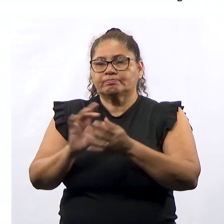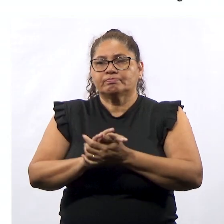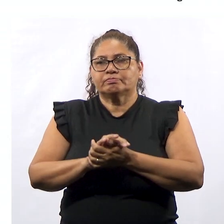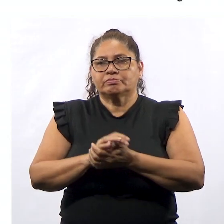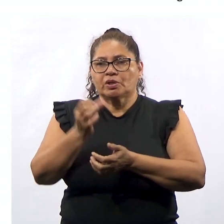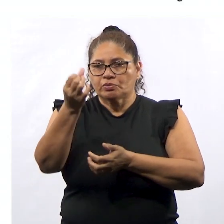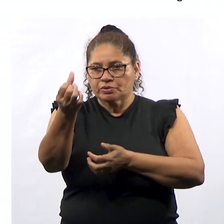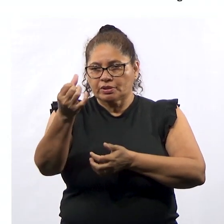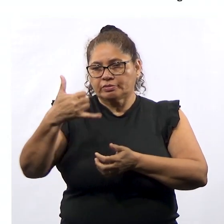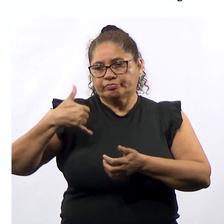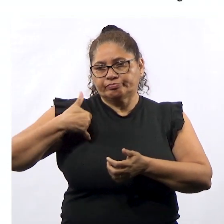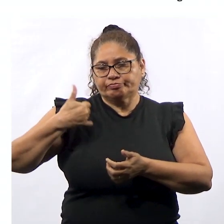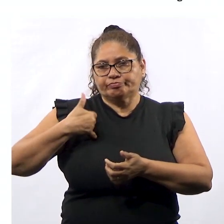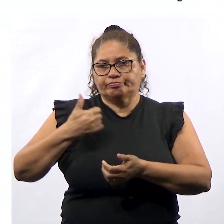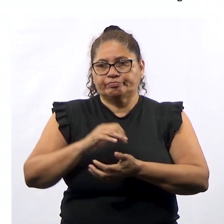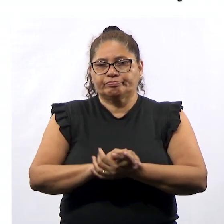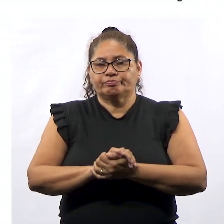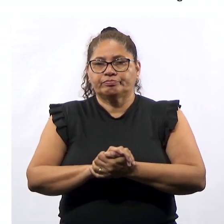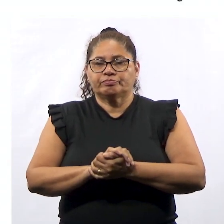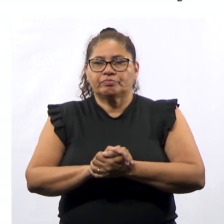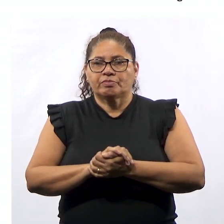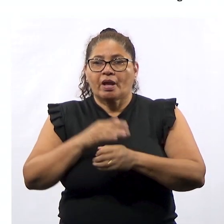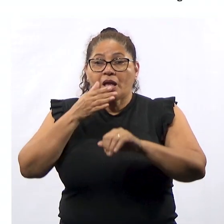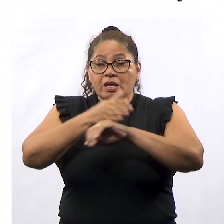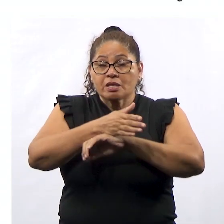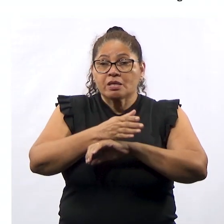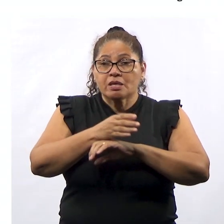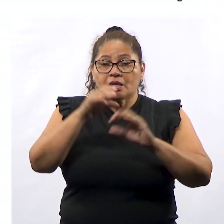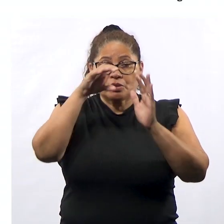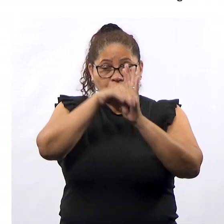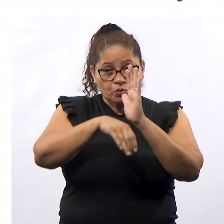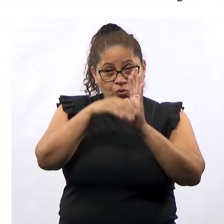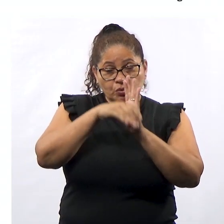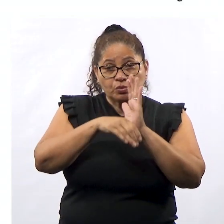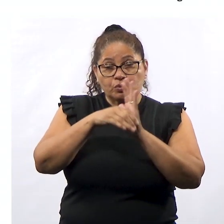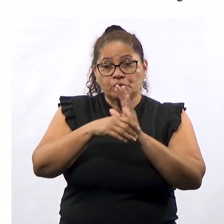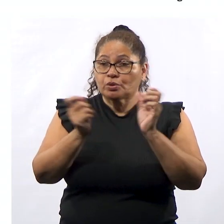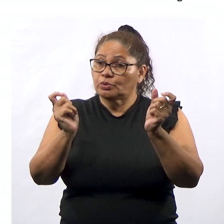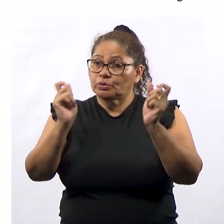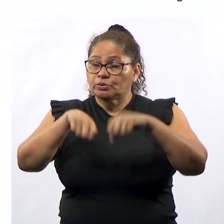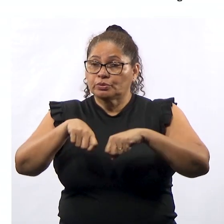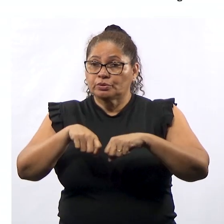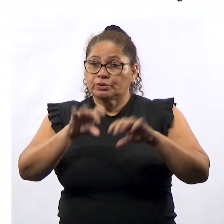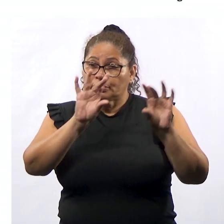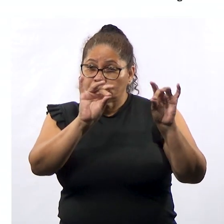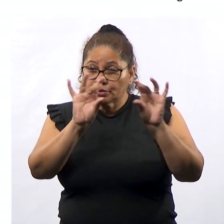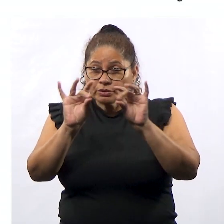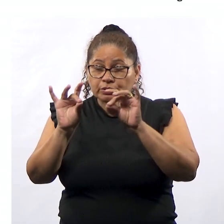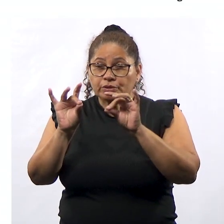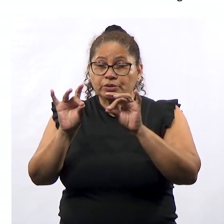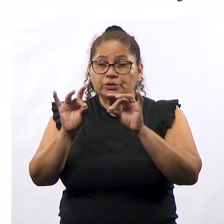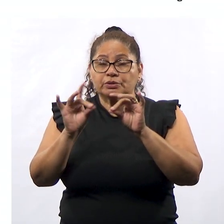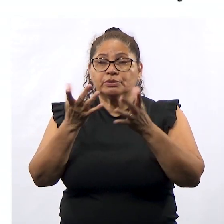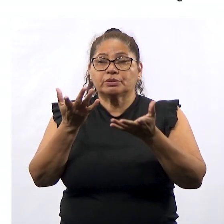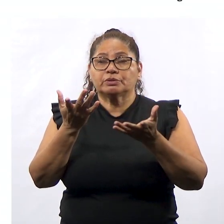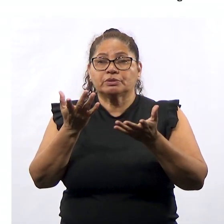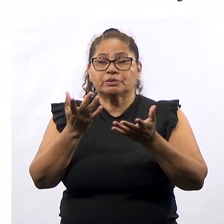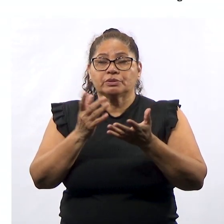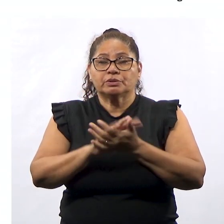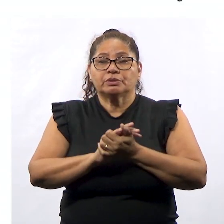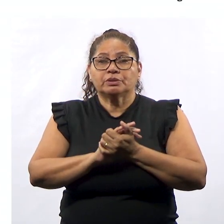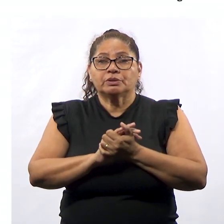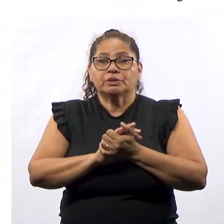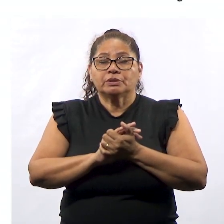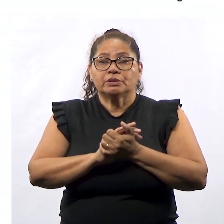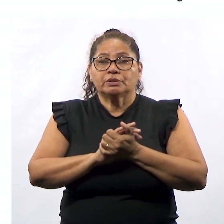com 6 anos, né? E aí entram os componentes curriculares, as competências específicas por componente,